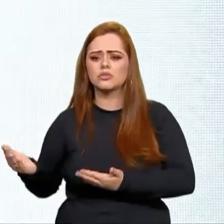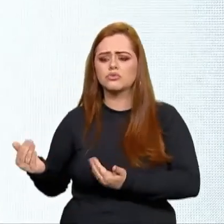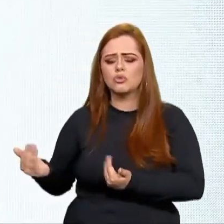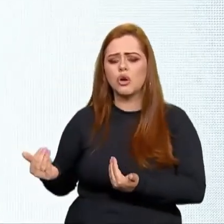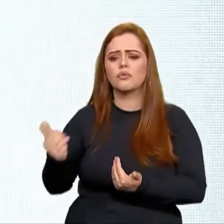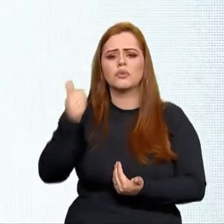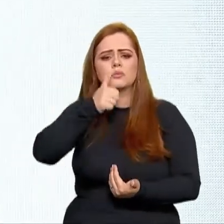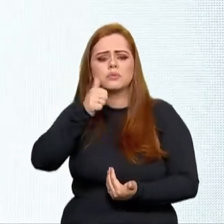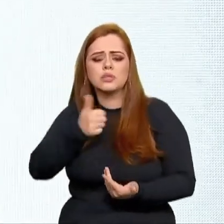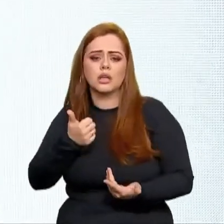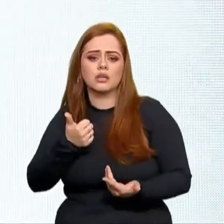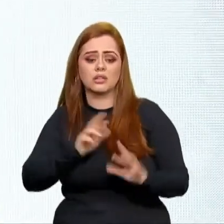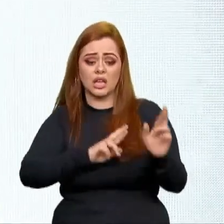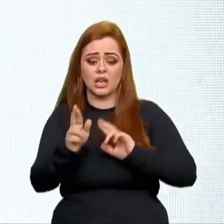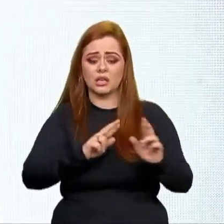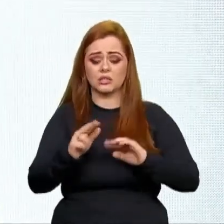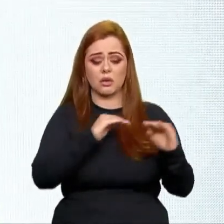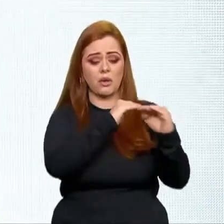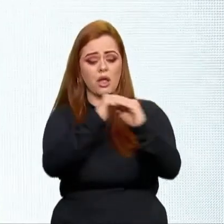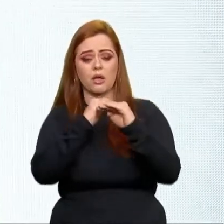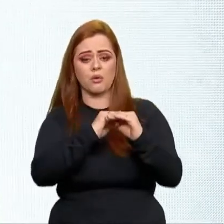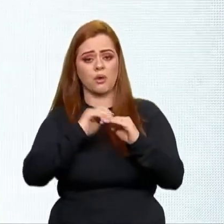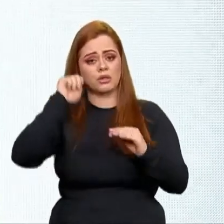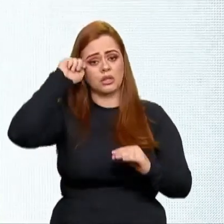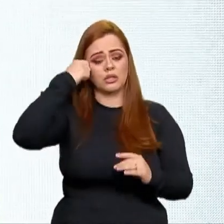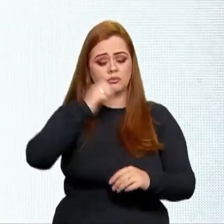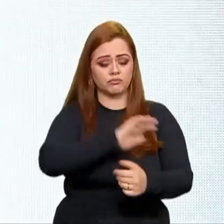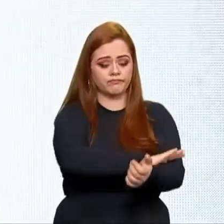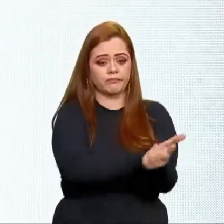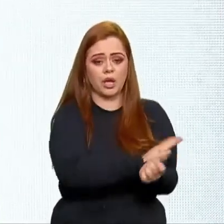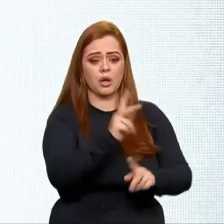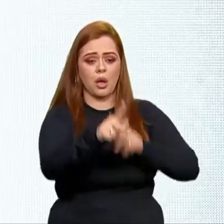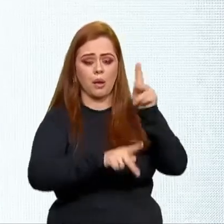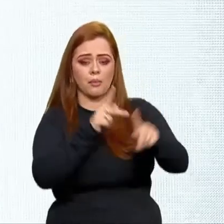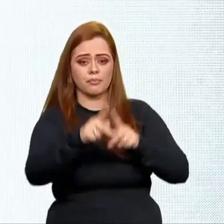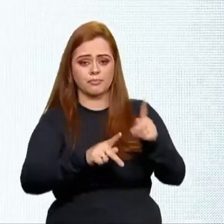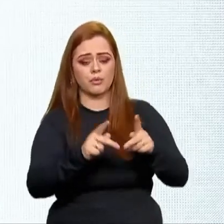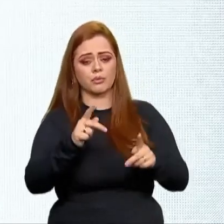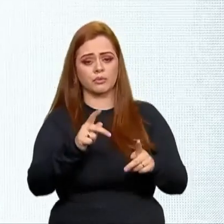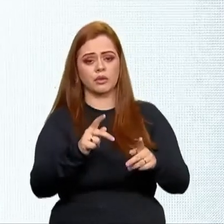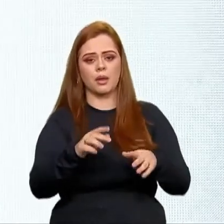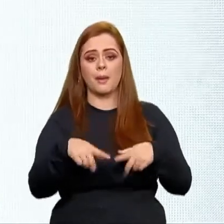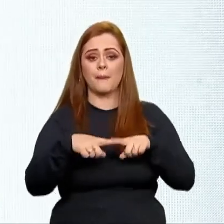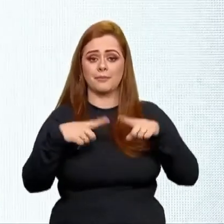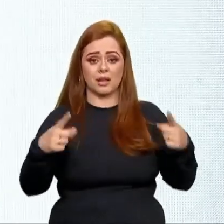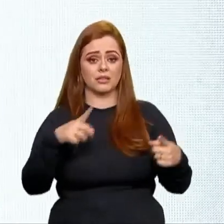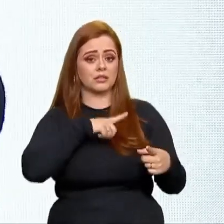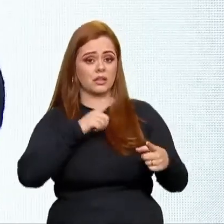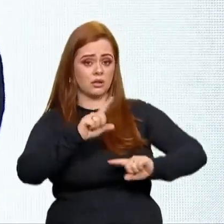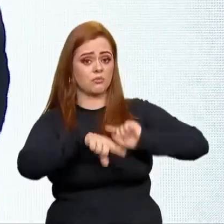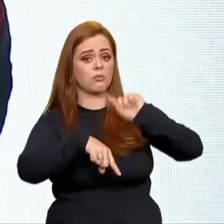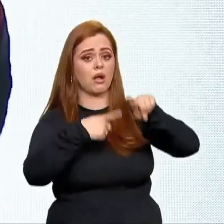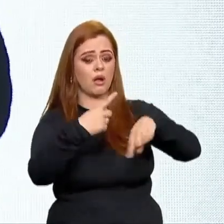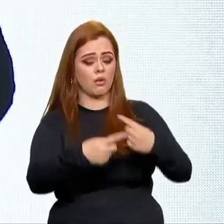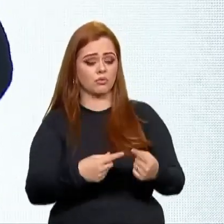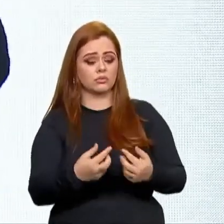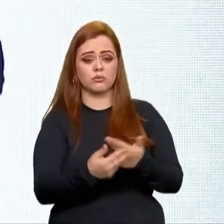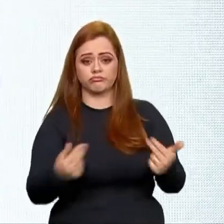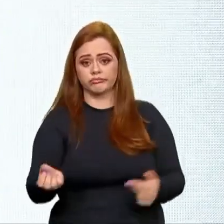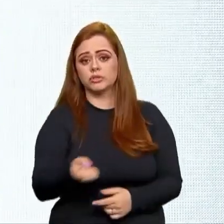mulheres em relação à igualdade racial, aos povos indígenas e à questão ambiental. Mas traz outra inovação, um